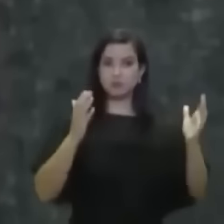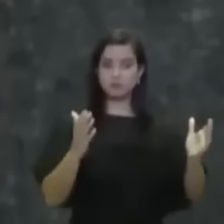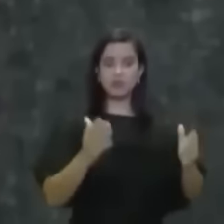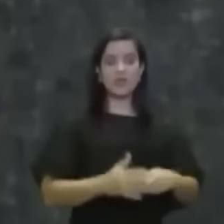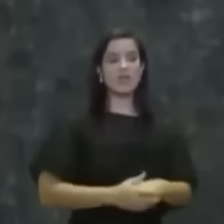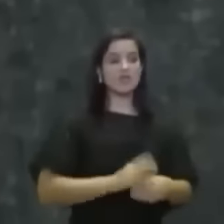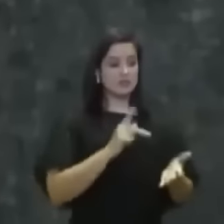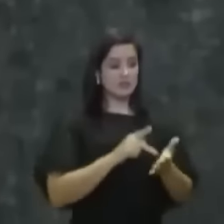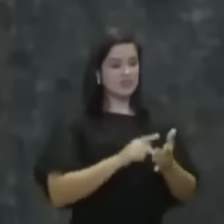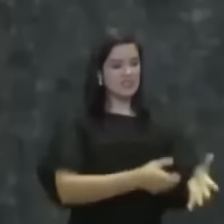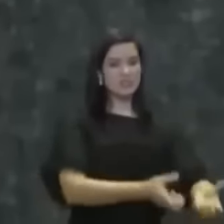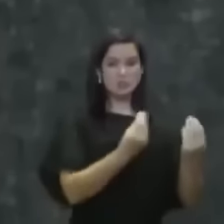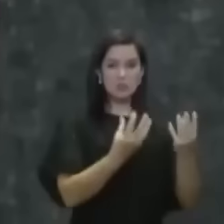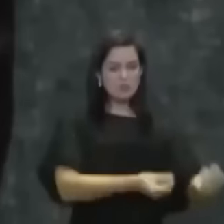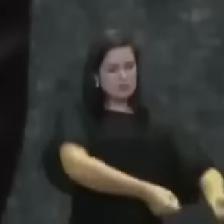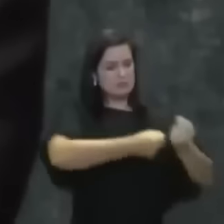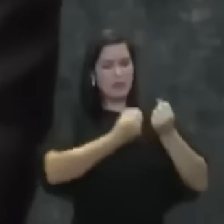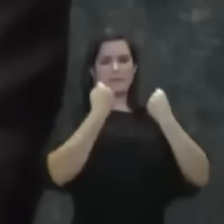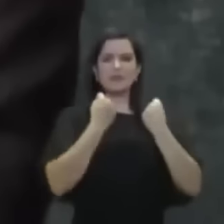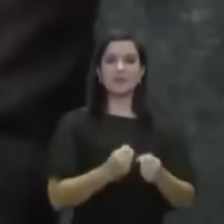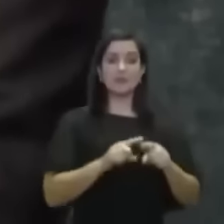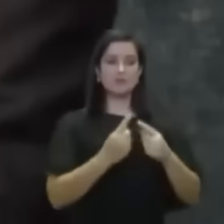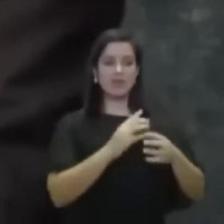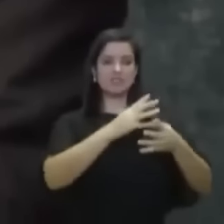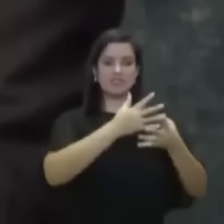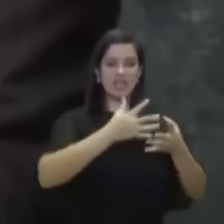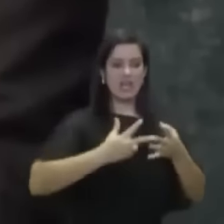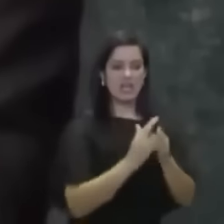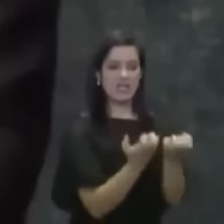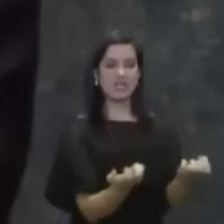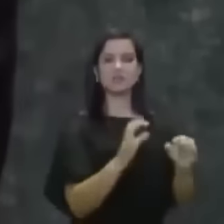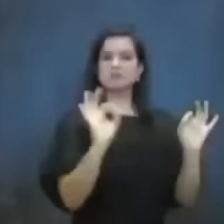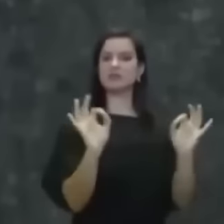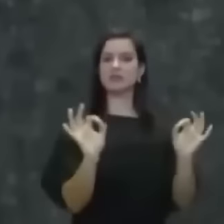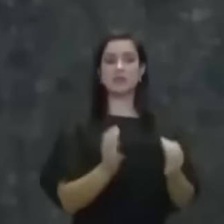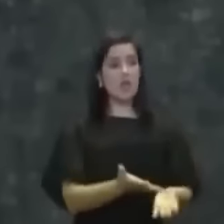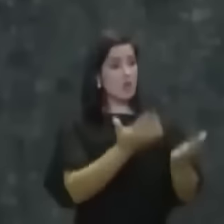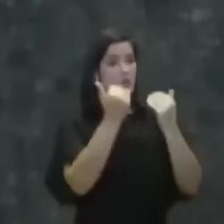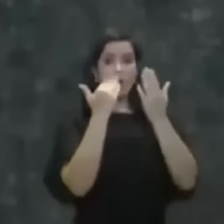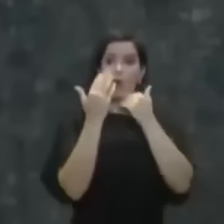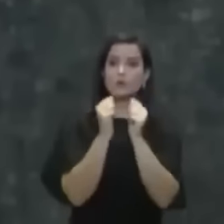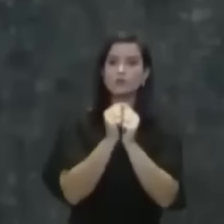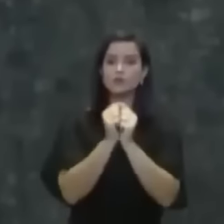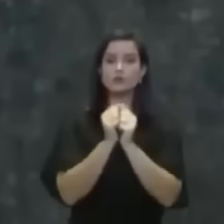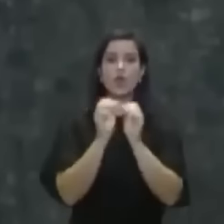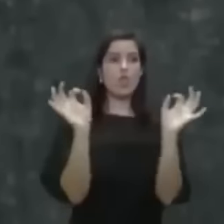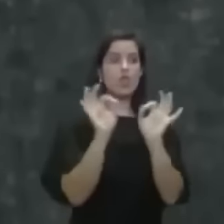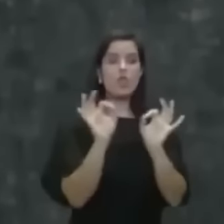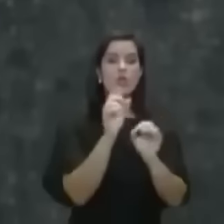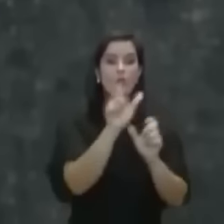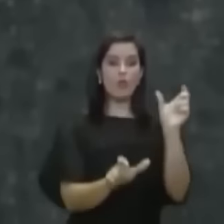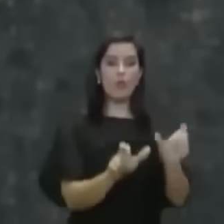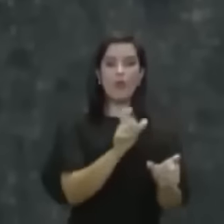tantos, a rede não se rompeu. Disse-lhes Jesus: vinde, comei. Nenhum dos discípulos ousava perguntar-lhe: quem és